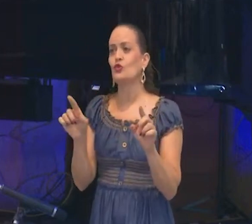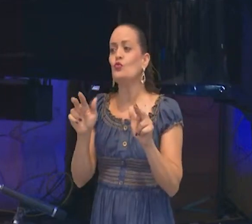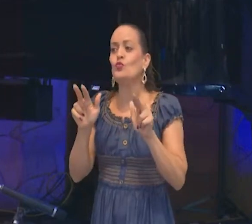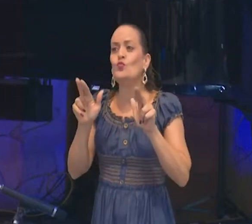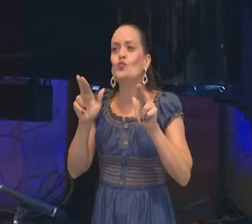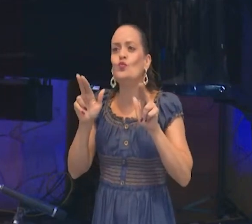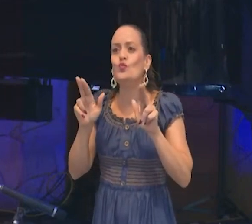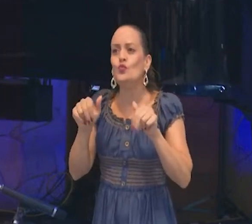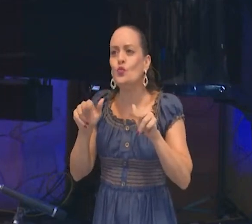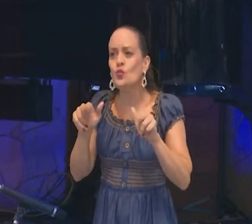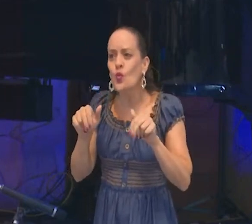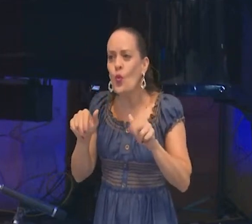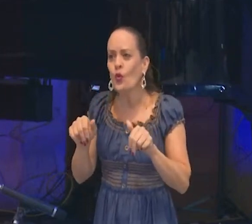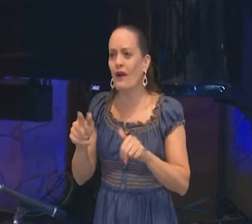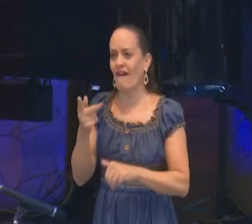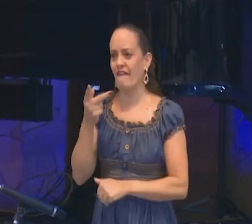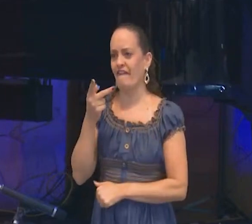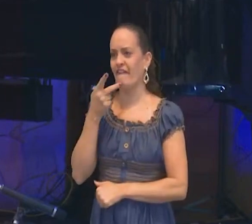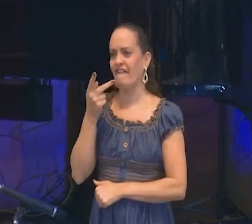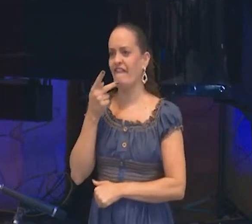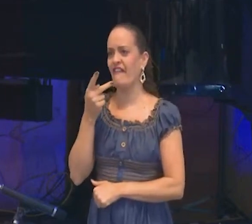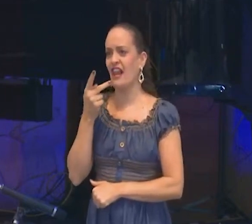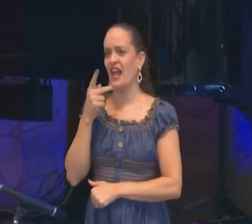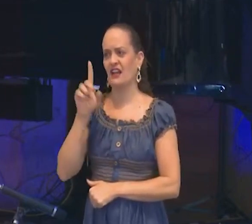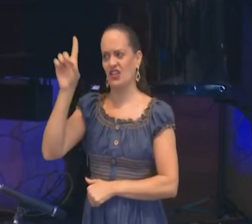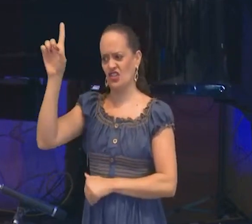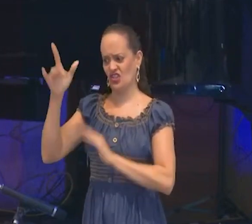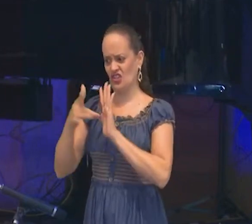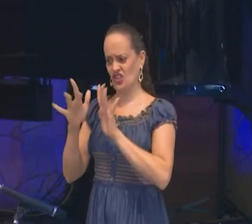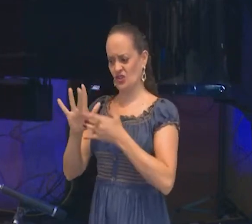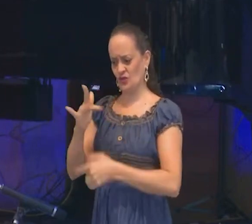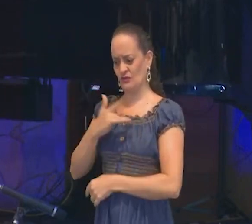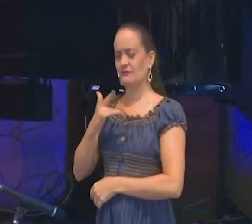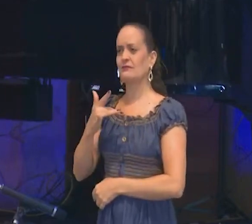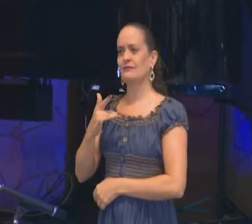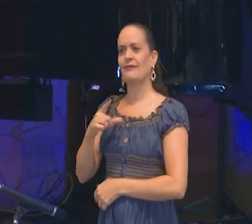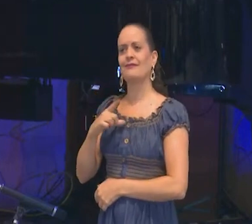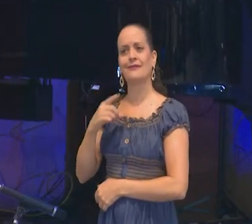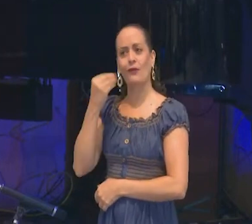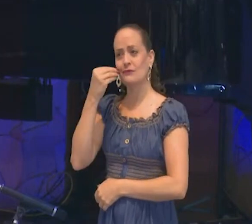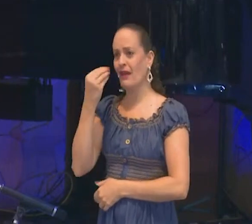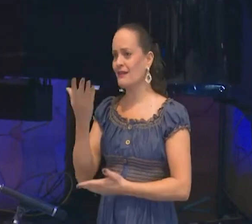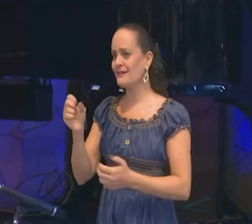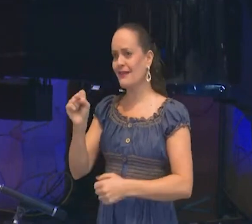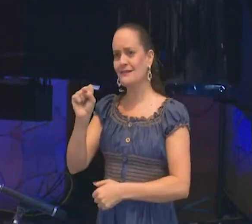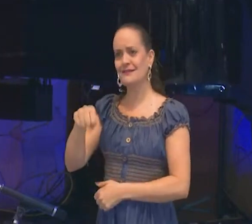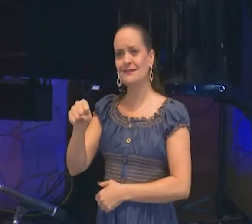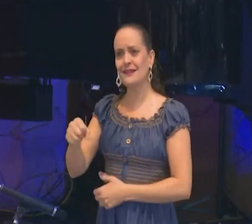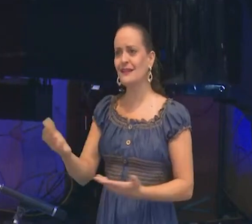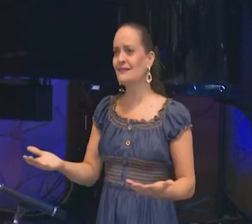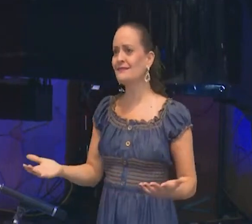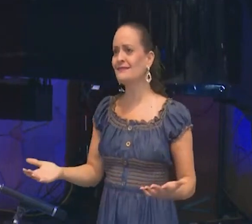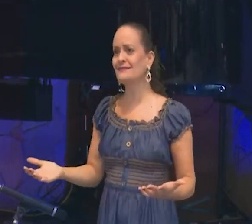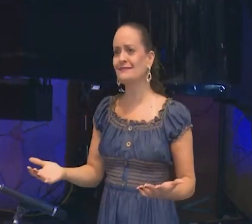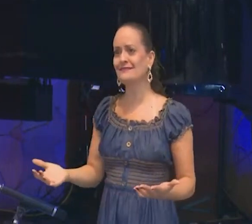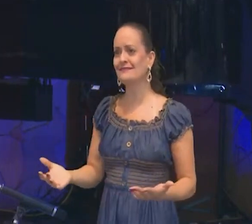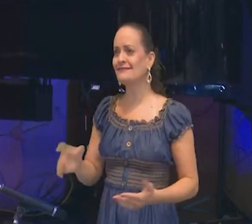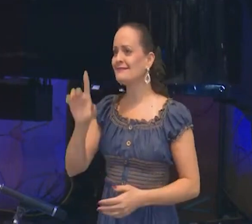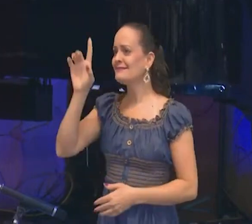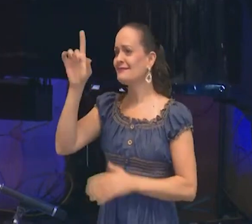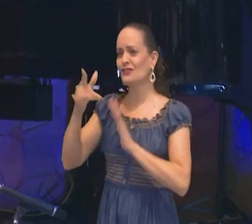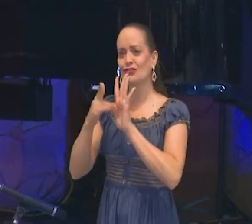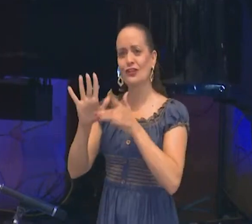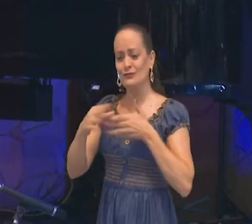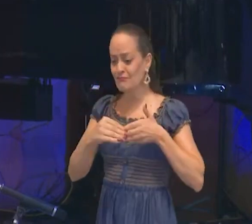poderia negar que um dia o Senhor Jesus tocou no meu coração, que Ele vive e Ele conduz a minha